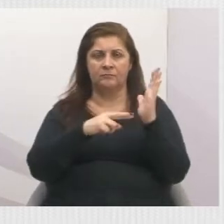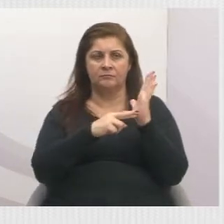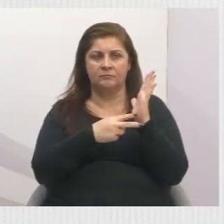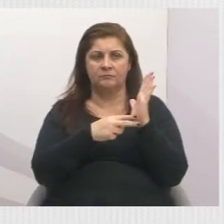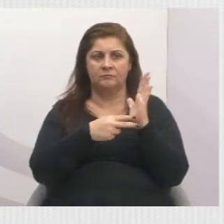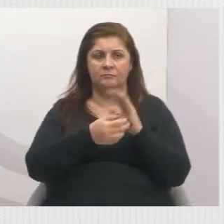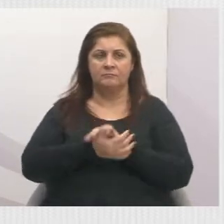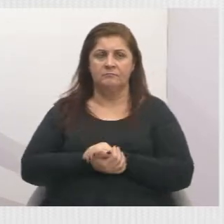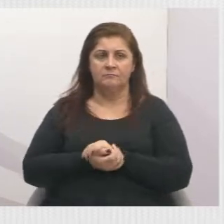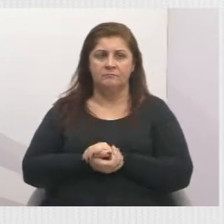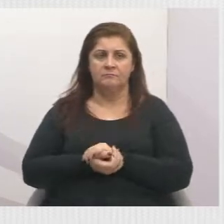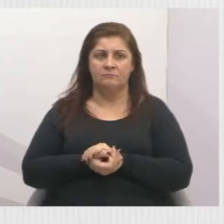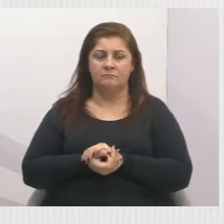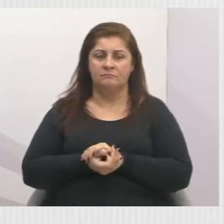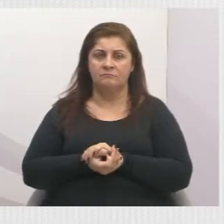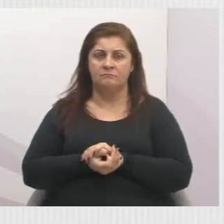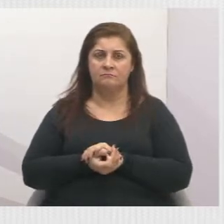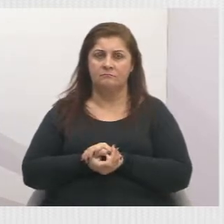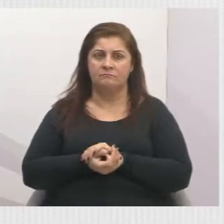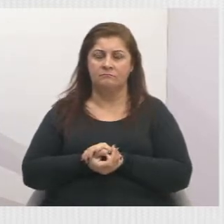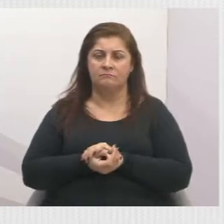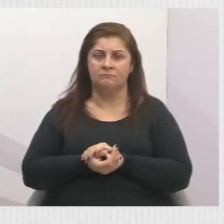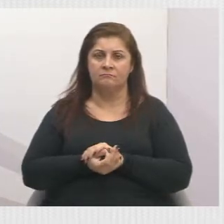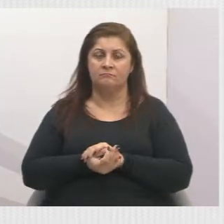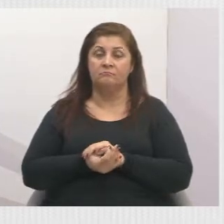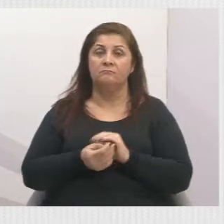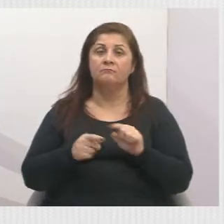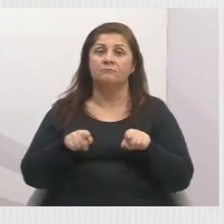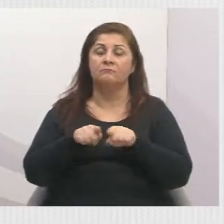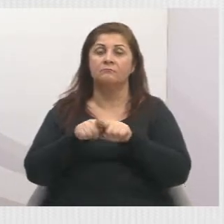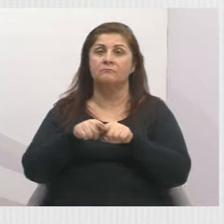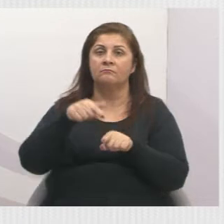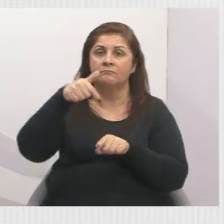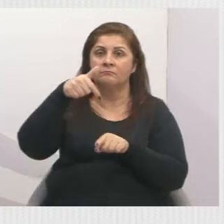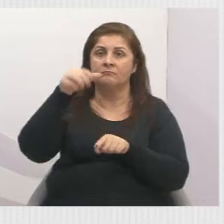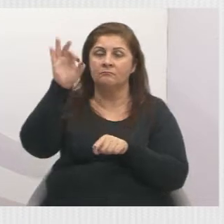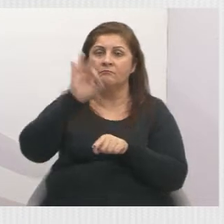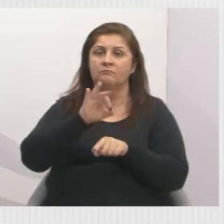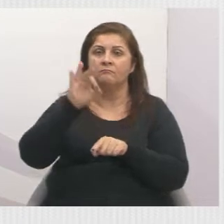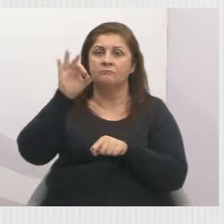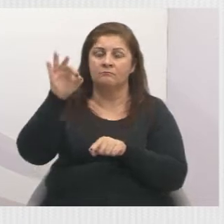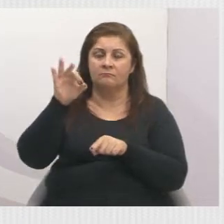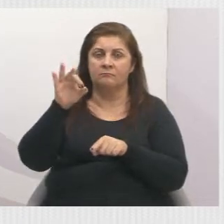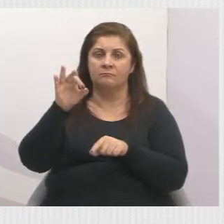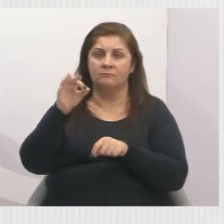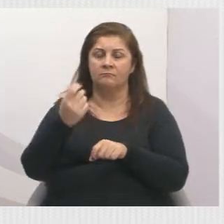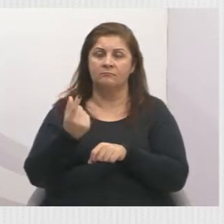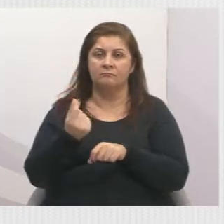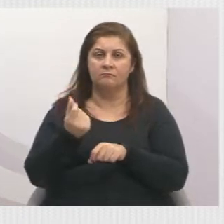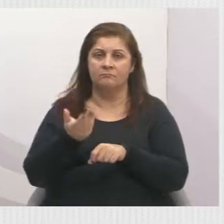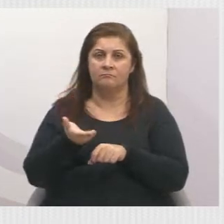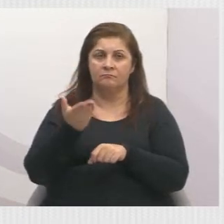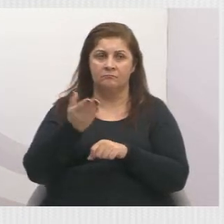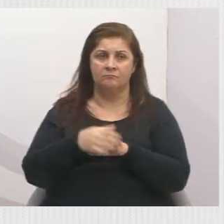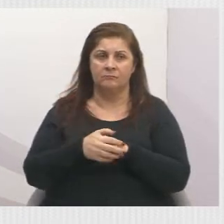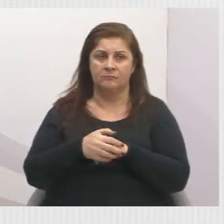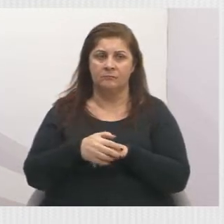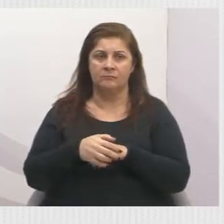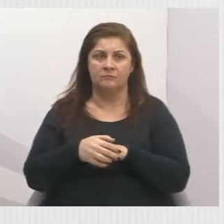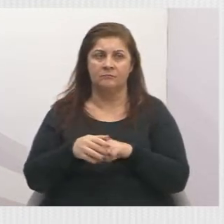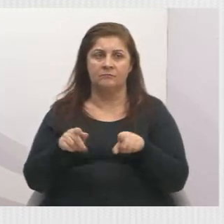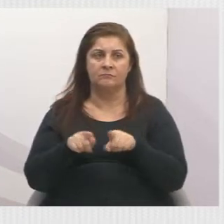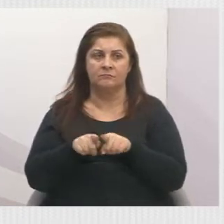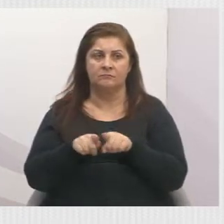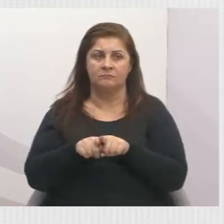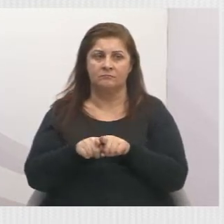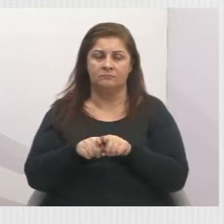que elevássemos o percentual de média de remuneração. O cálculo também foi apresentado